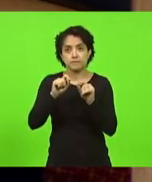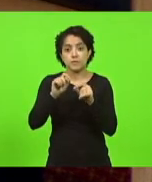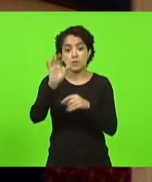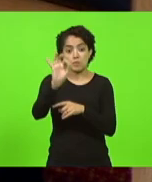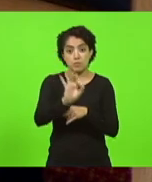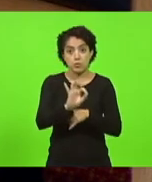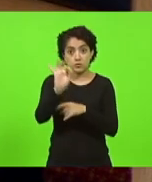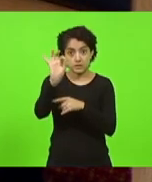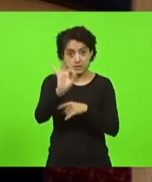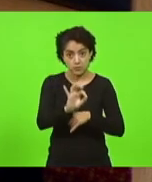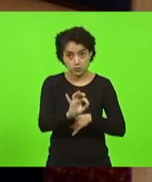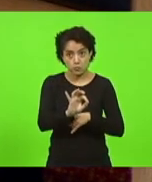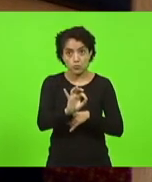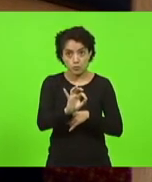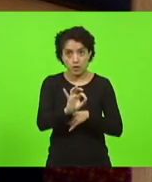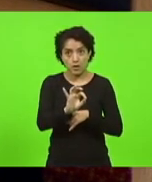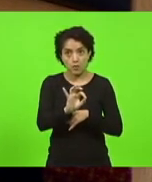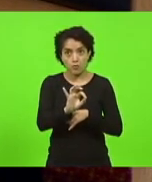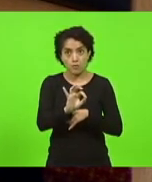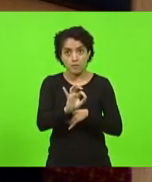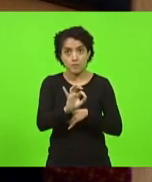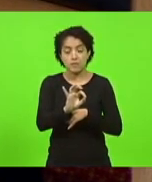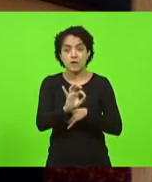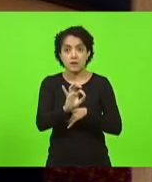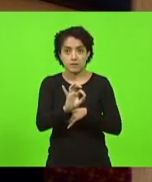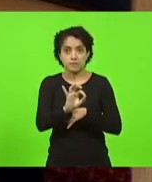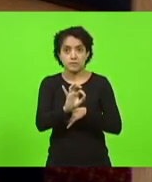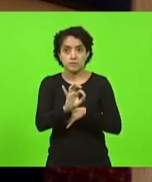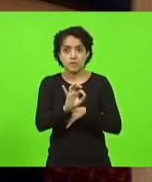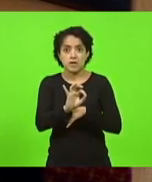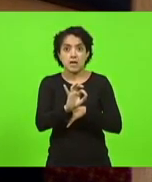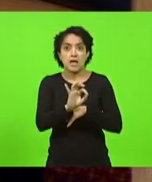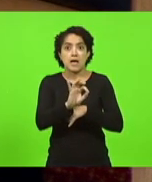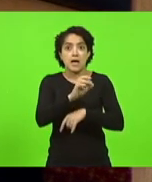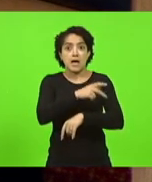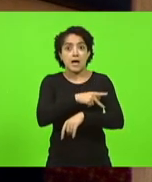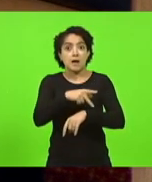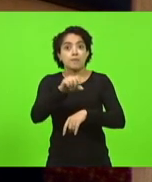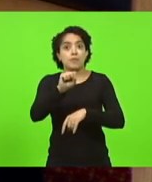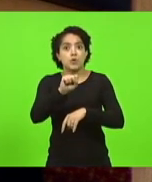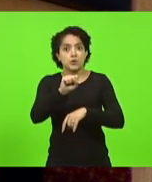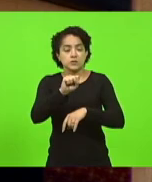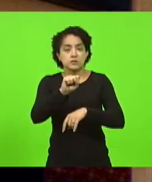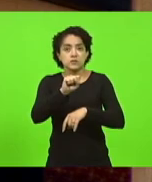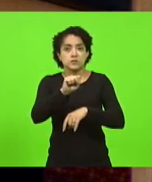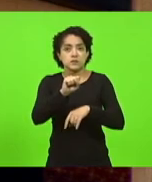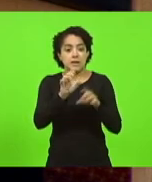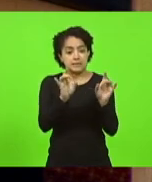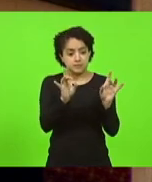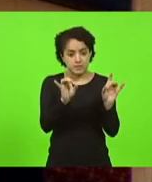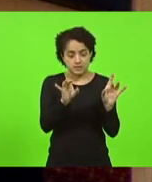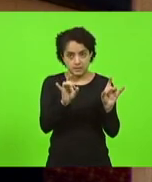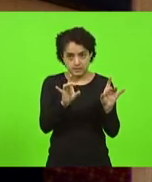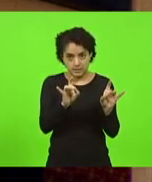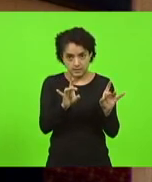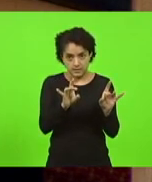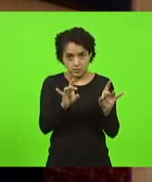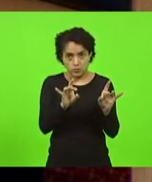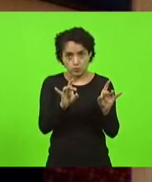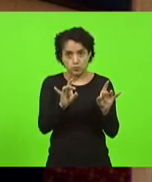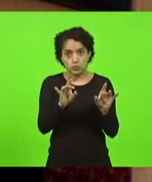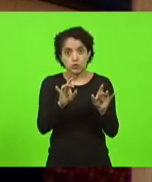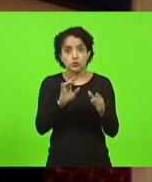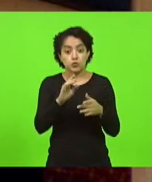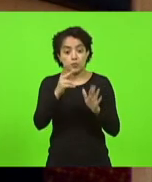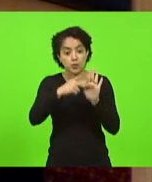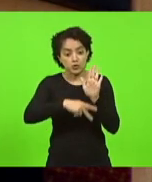percentual para os níveis de habilitação de médio a pós-graduação e especialização, no projeto original,